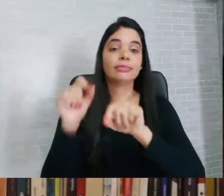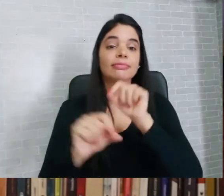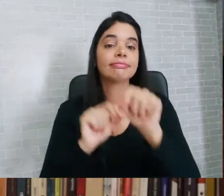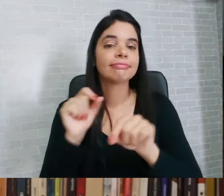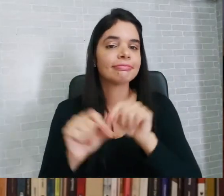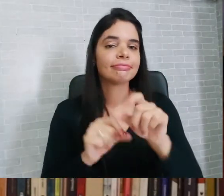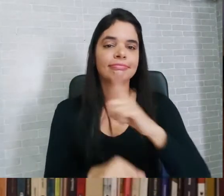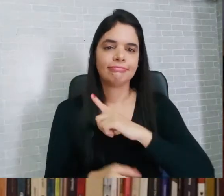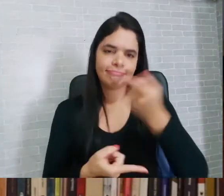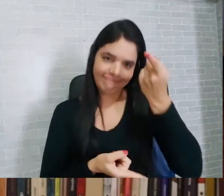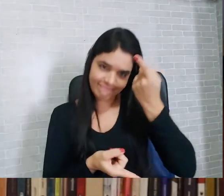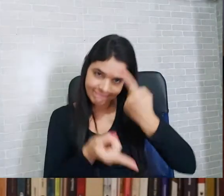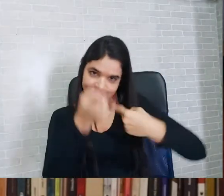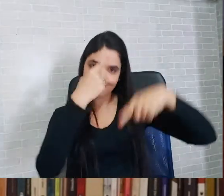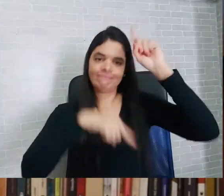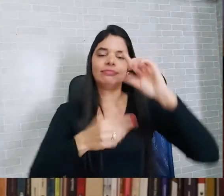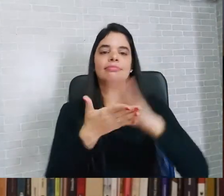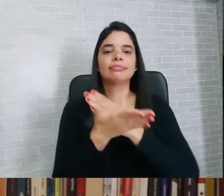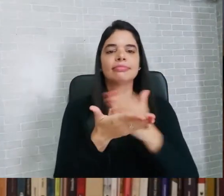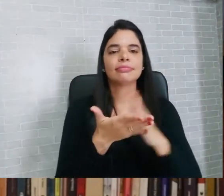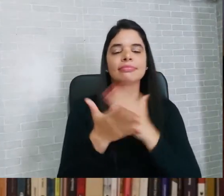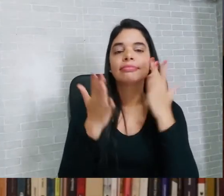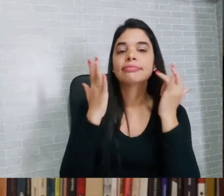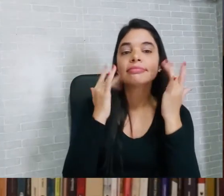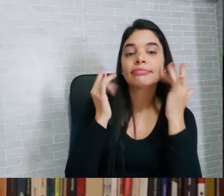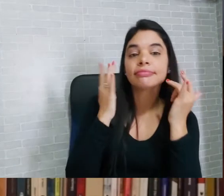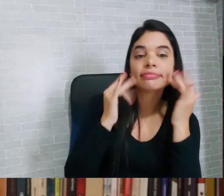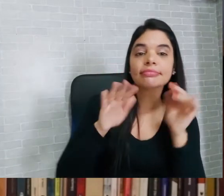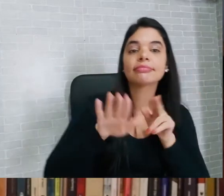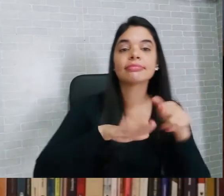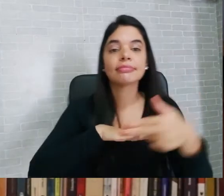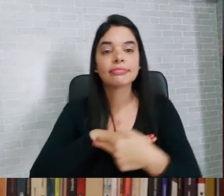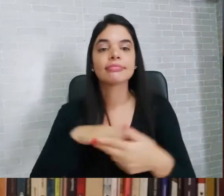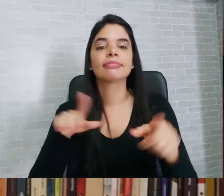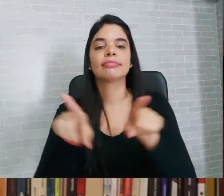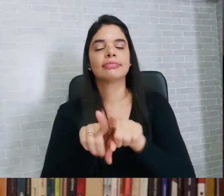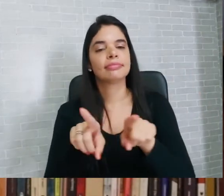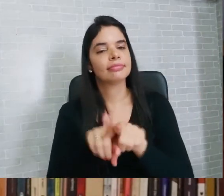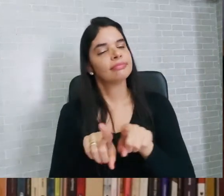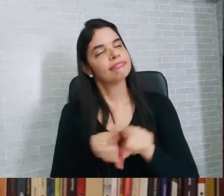haver muito sucesso de algumas peças no Haiti,